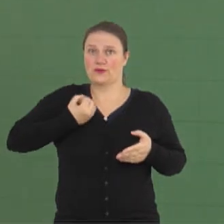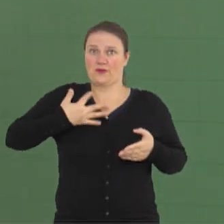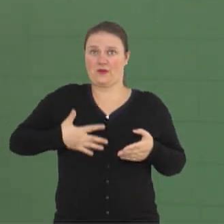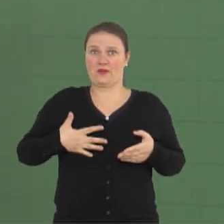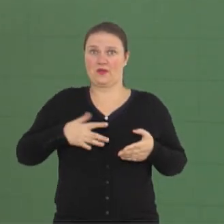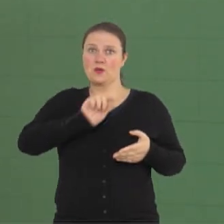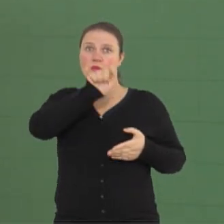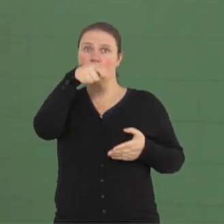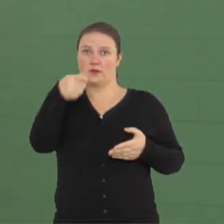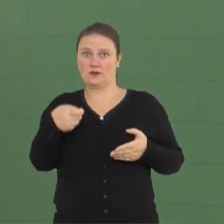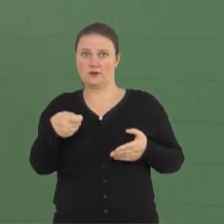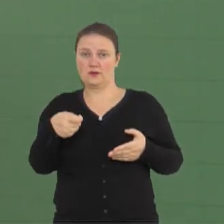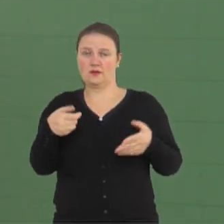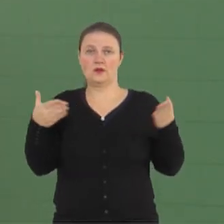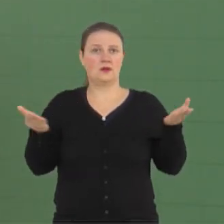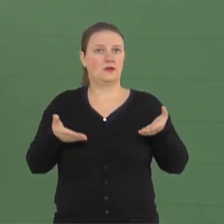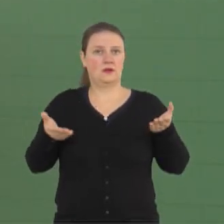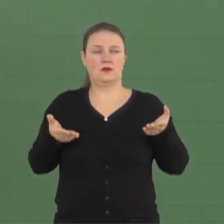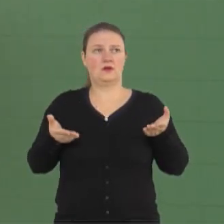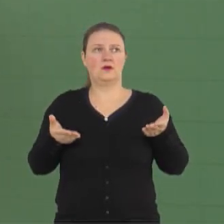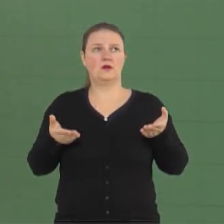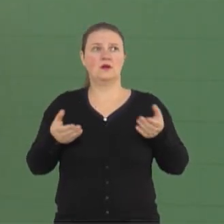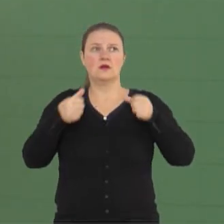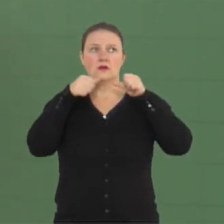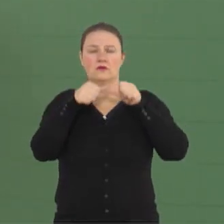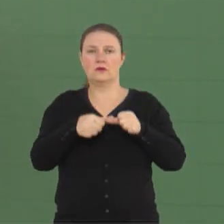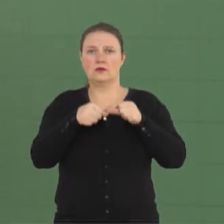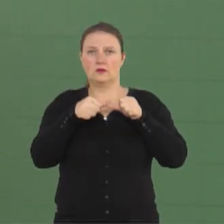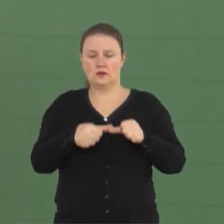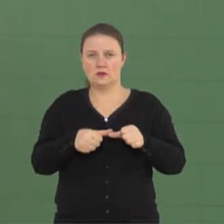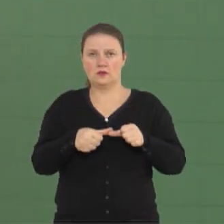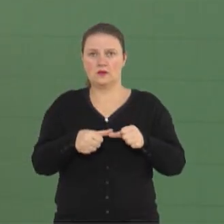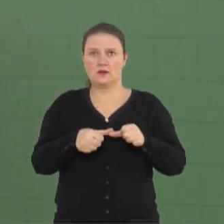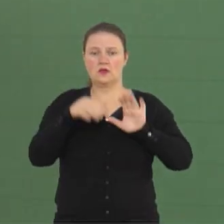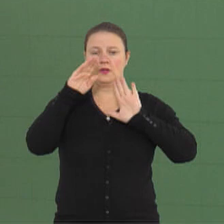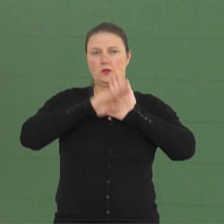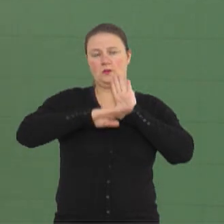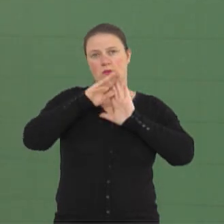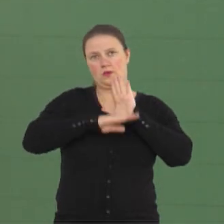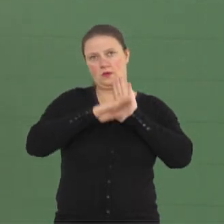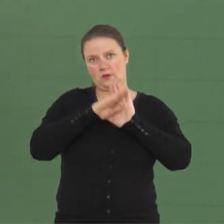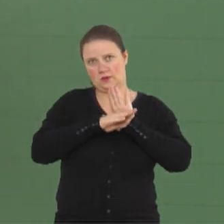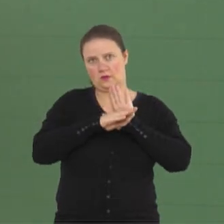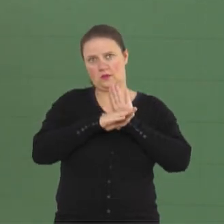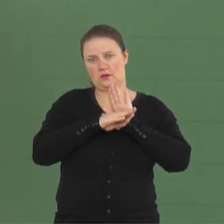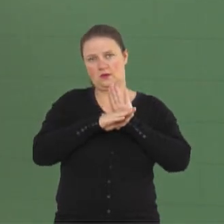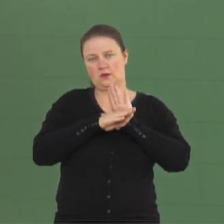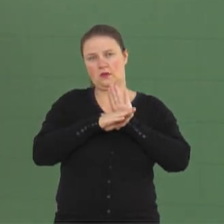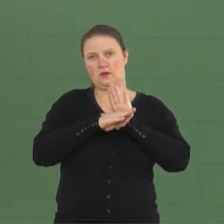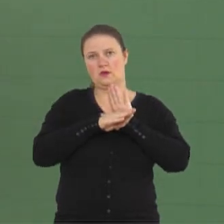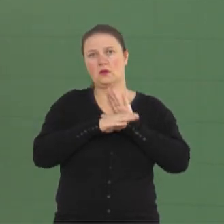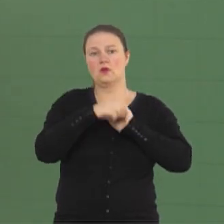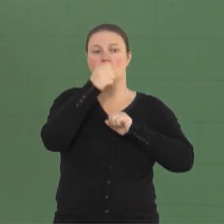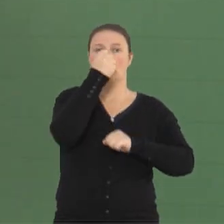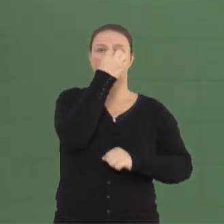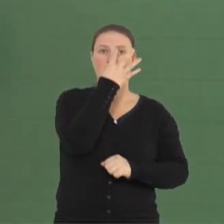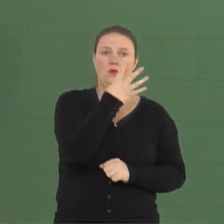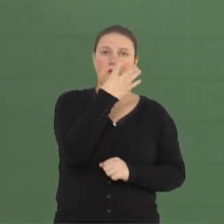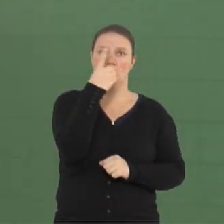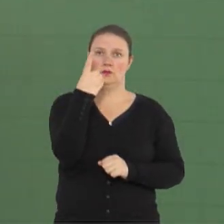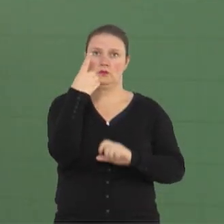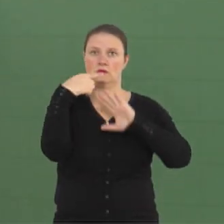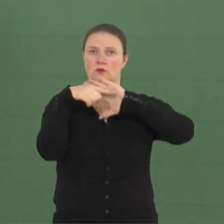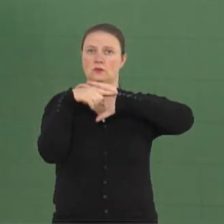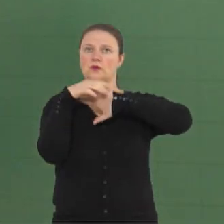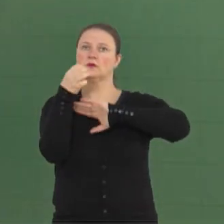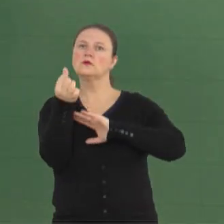de associação. Sendo assim, nós vamos apenas subtrair. Quanto é 41 menos